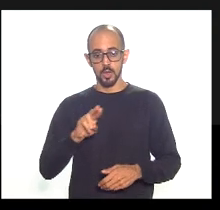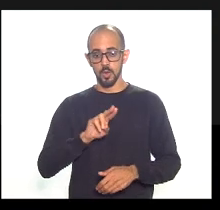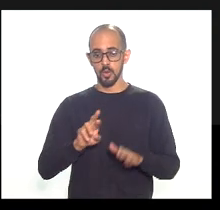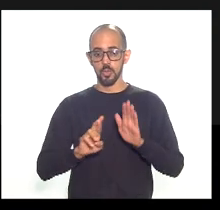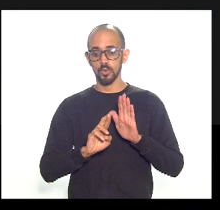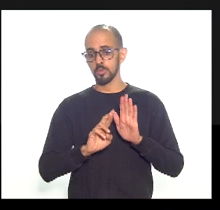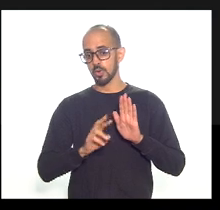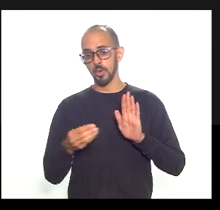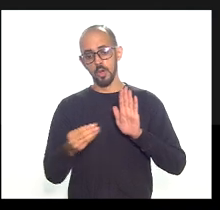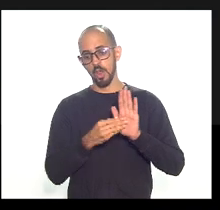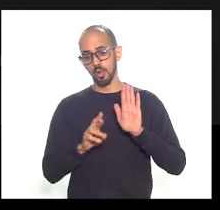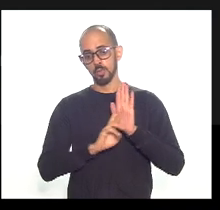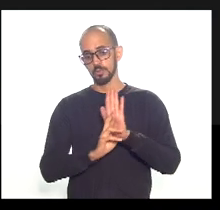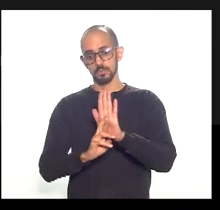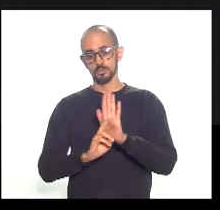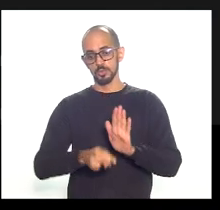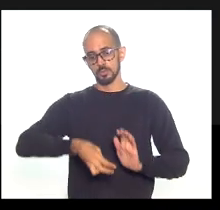Lazer.